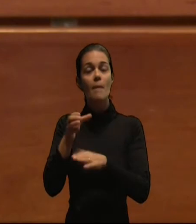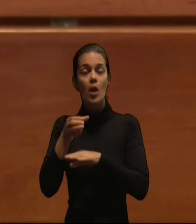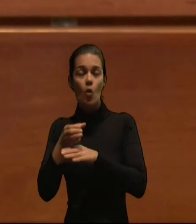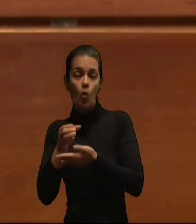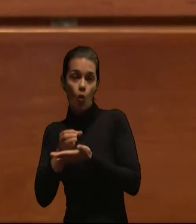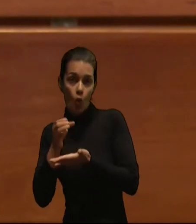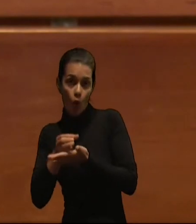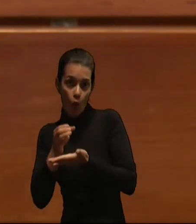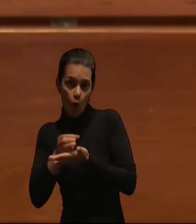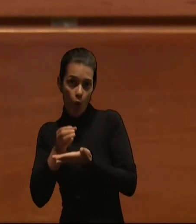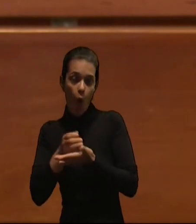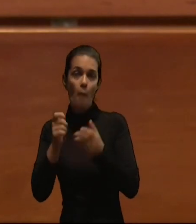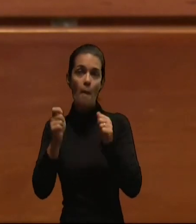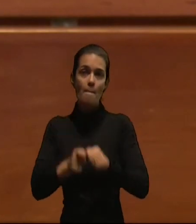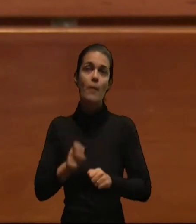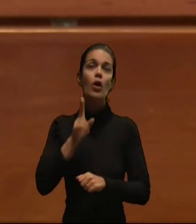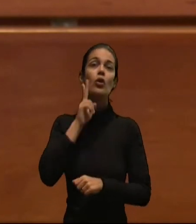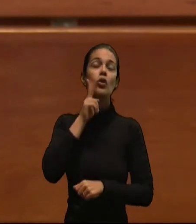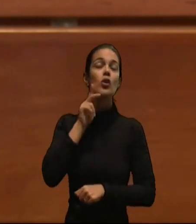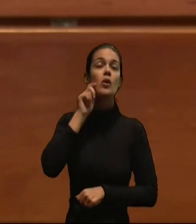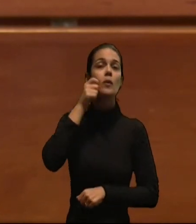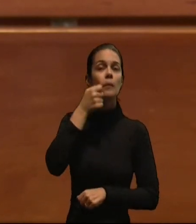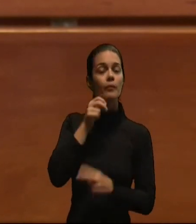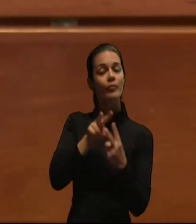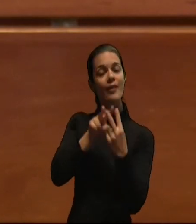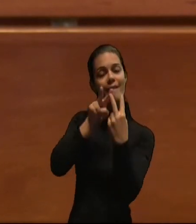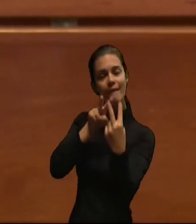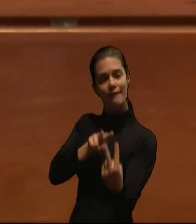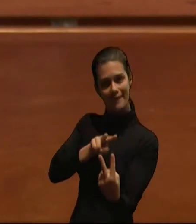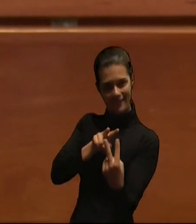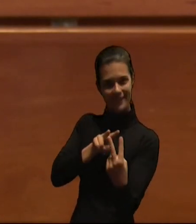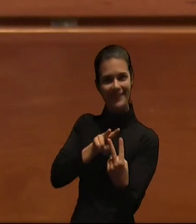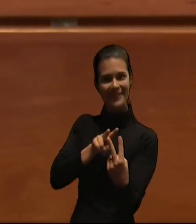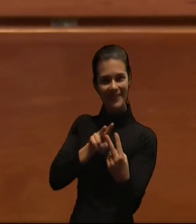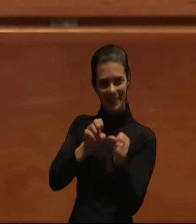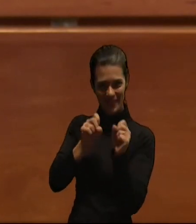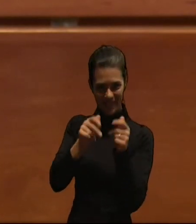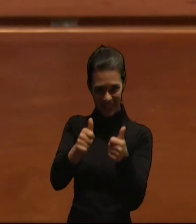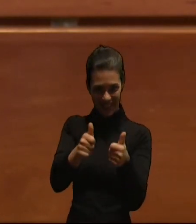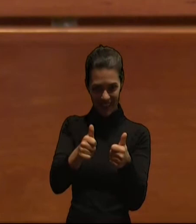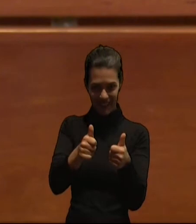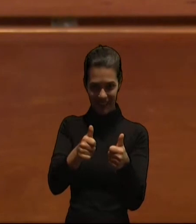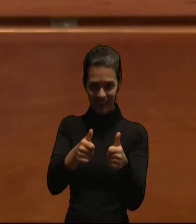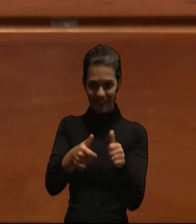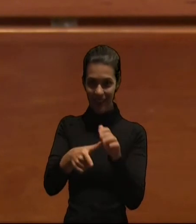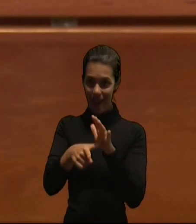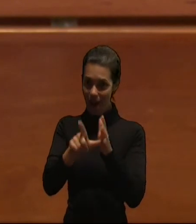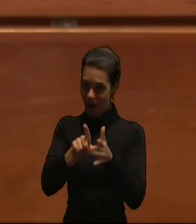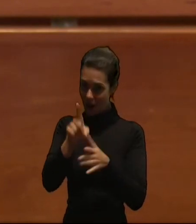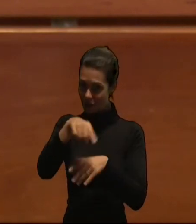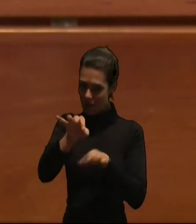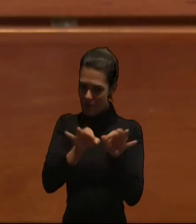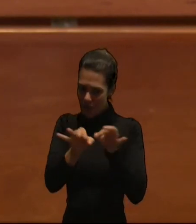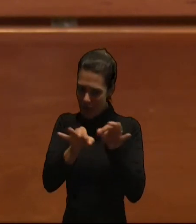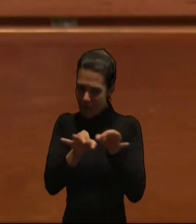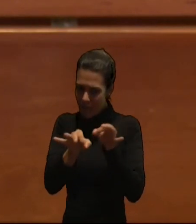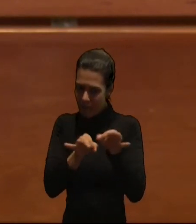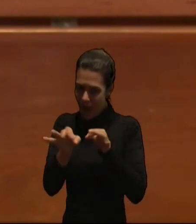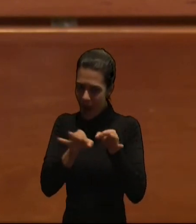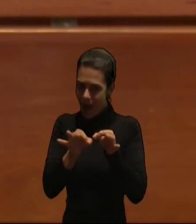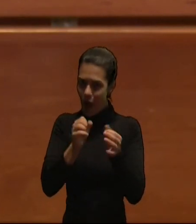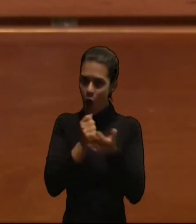ceia online no próximo domingo no culto pela manhã. Esteja preparado, obedecendo e seguindo